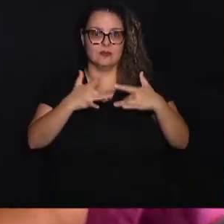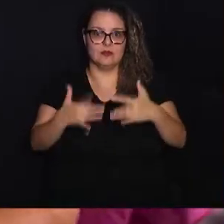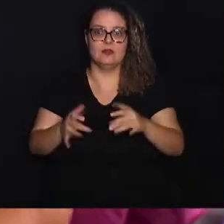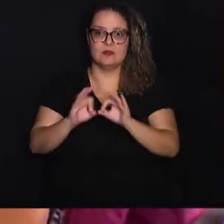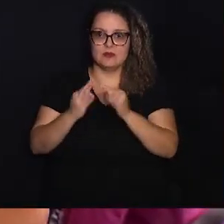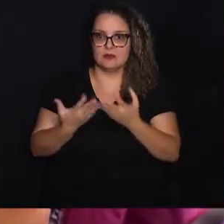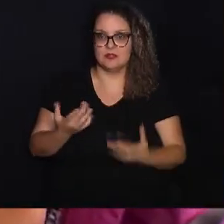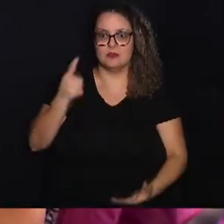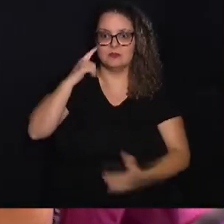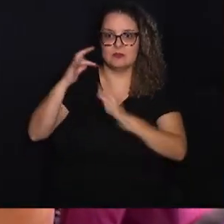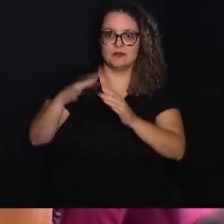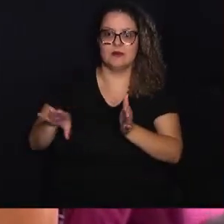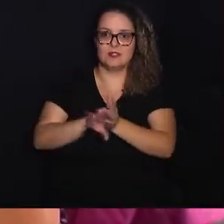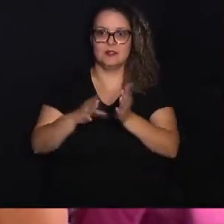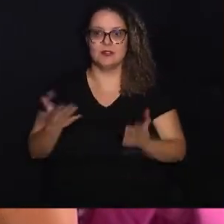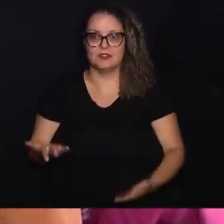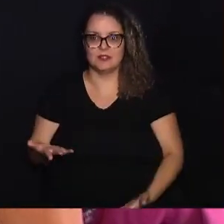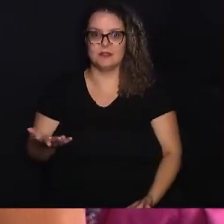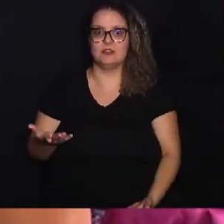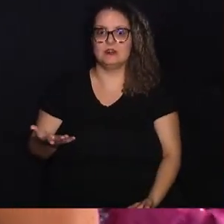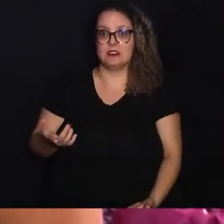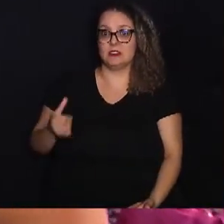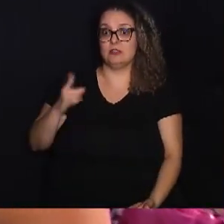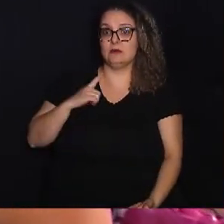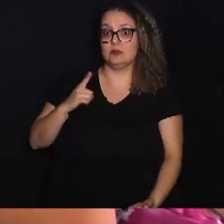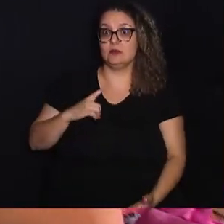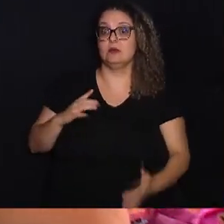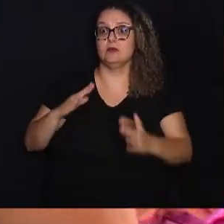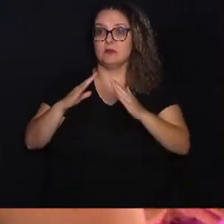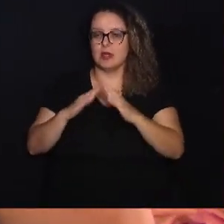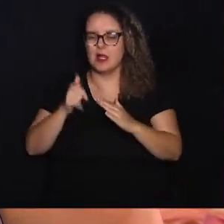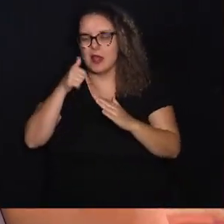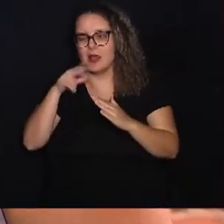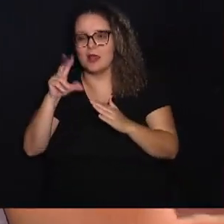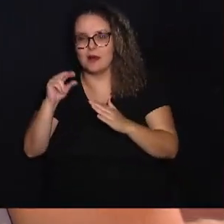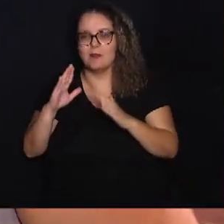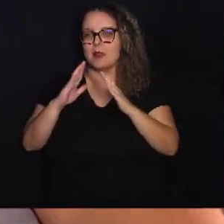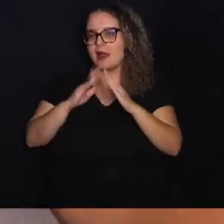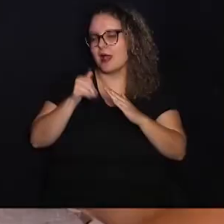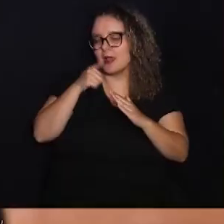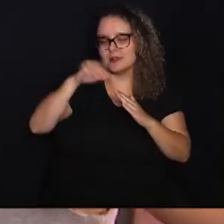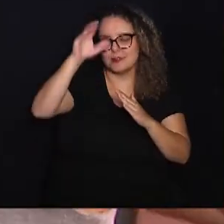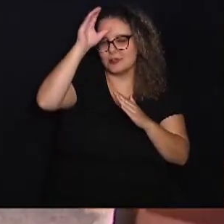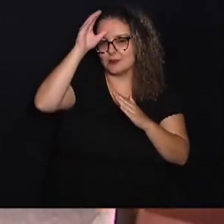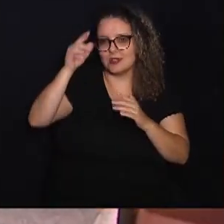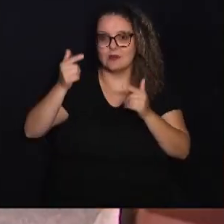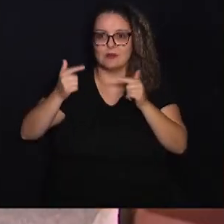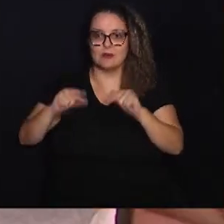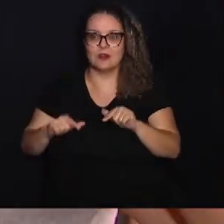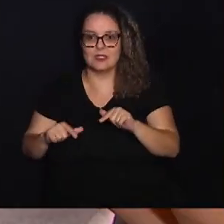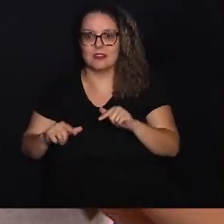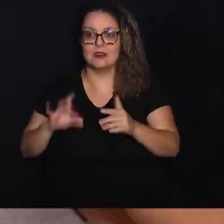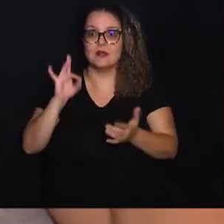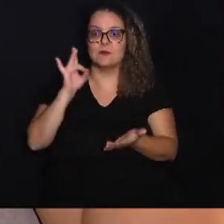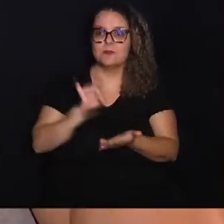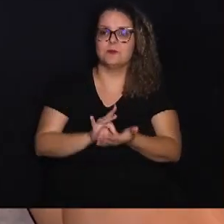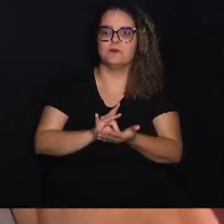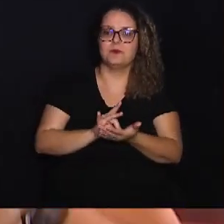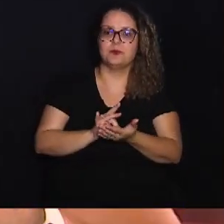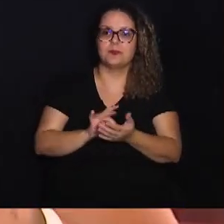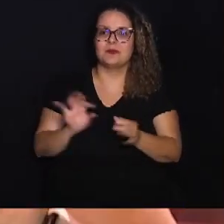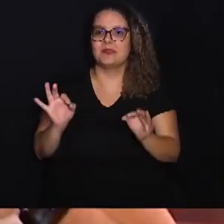pensa em alguma coisa, chega. Então nós temos aqui uma casa de vó, uma casa de tia, um lugar onde eles realmente, nada aqui